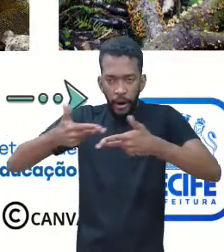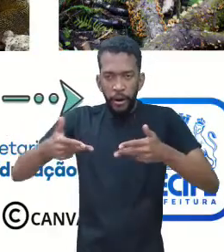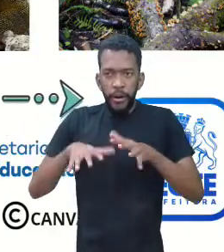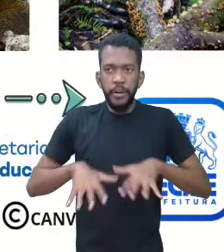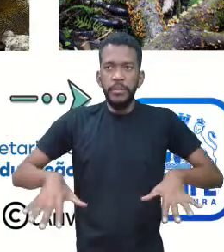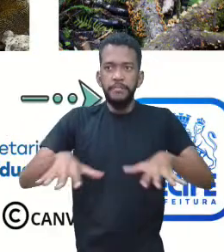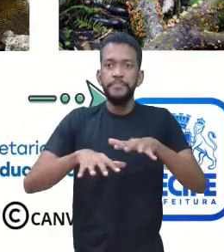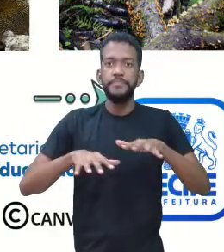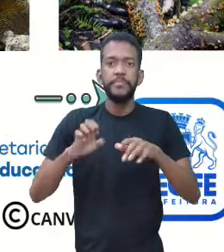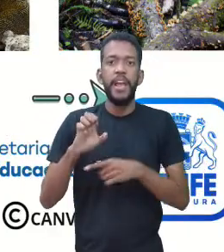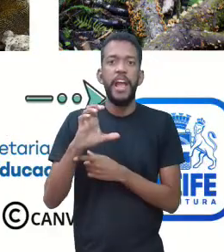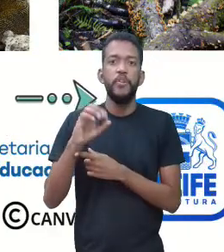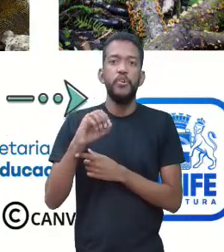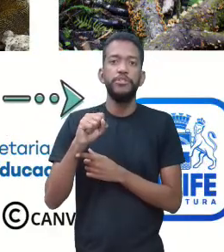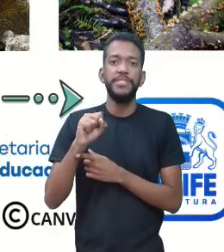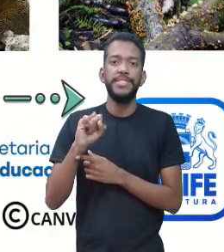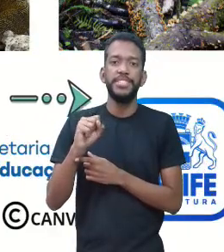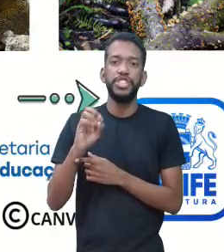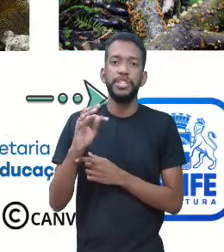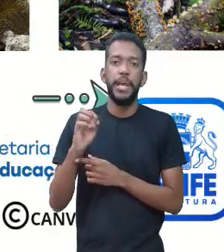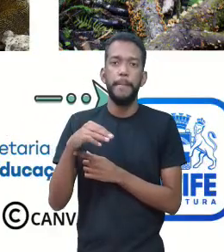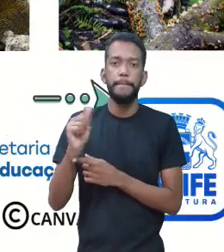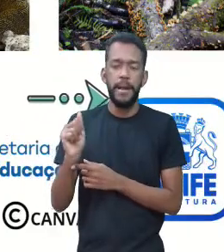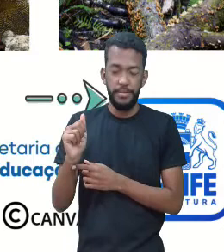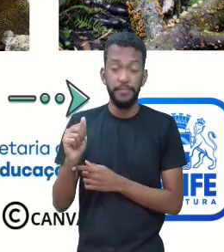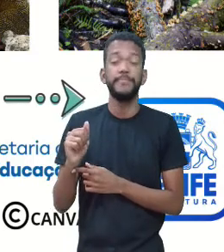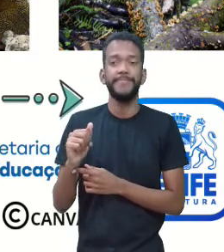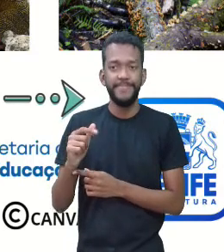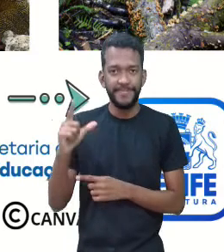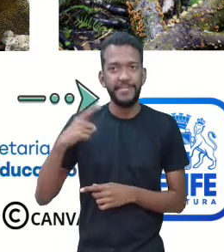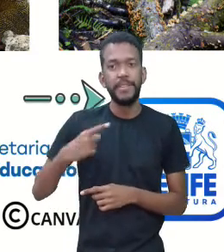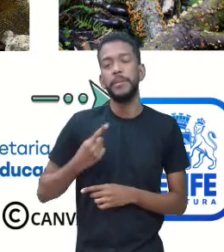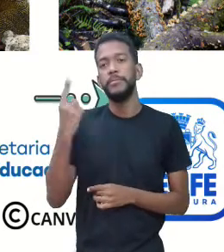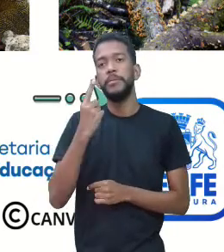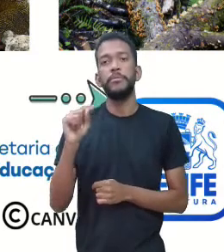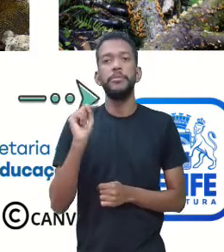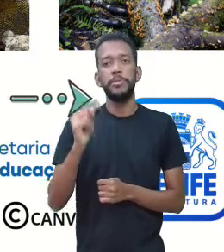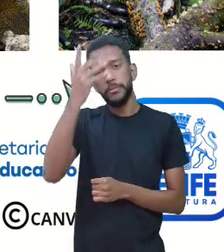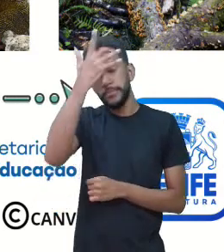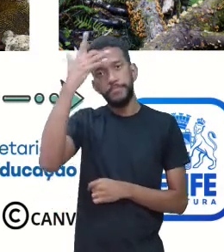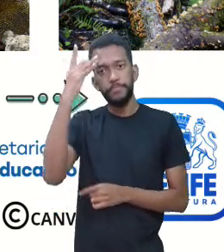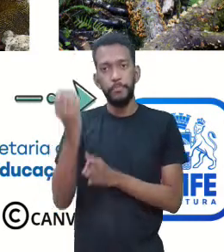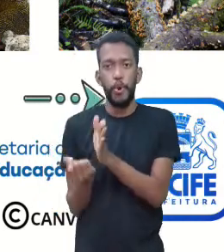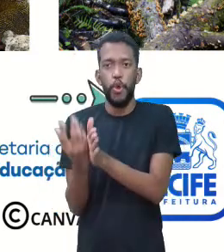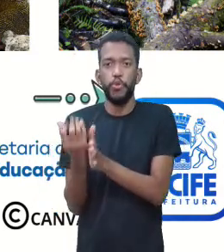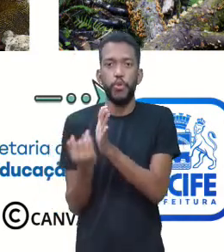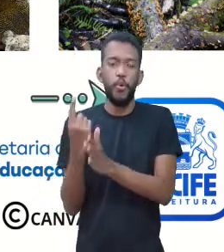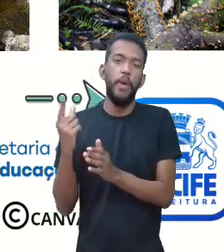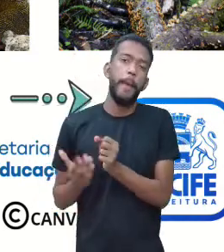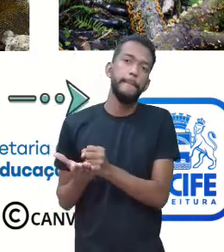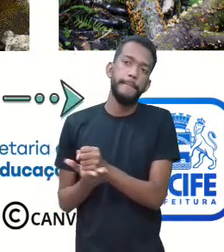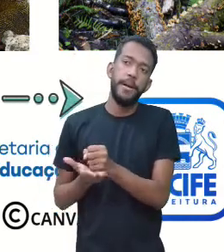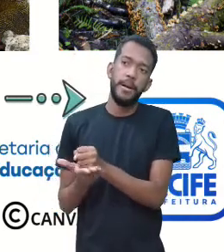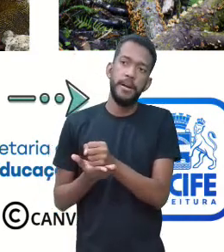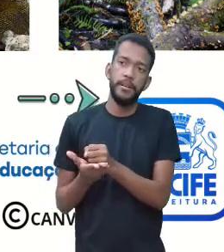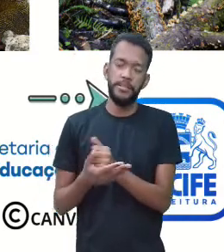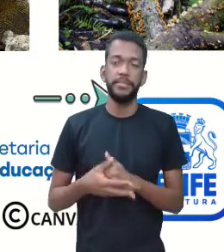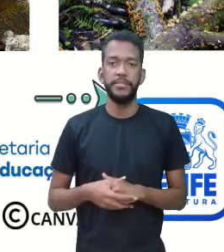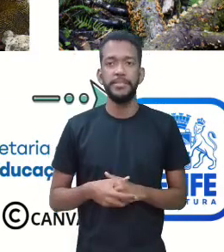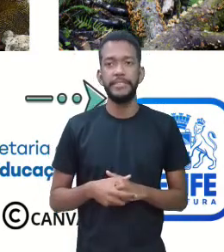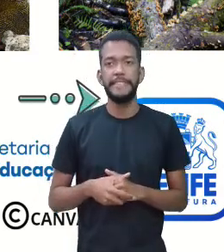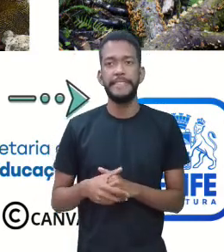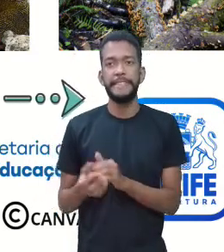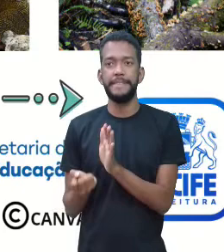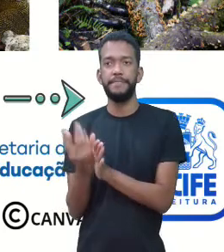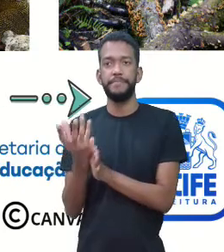ela é formada primeiro por quem? Por um produtor. Então, o produtor ela é a base da cadeia alimentar. Estamos